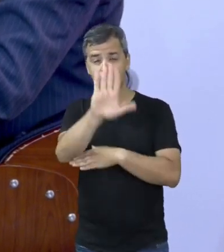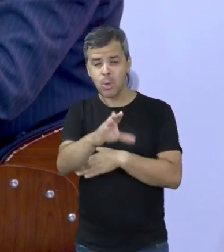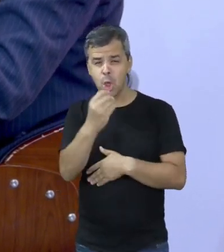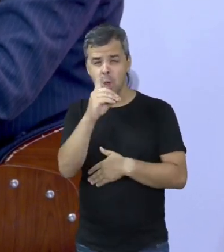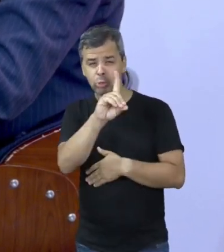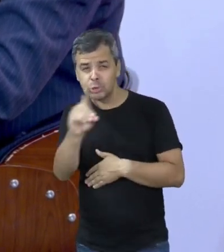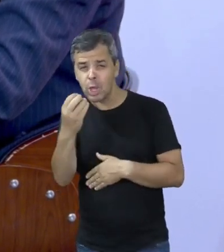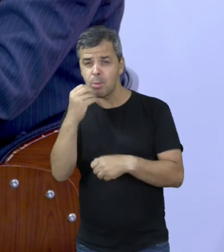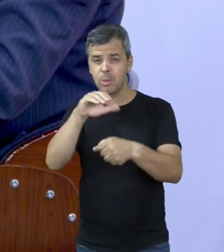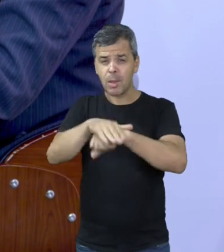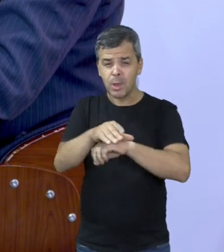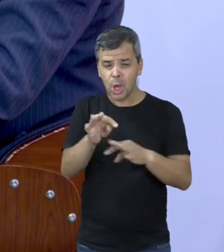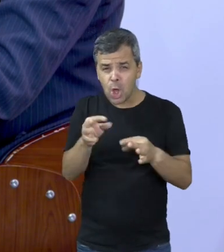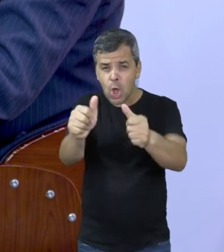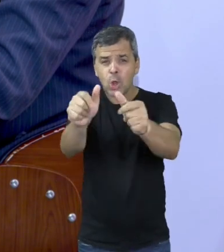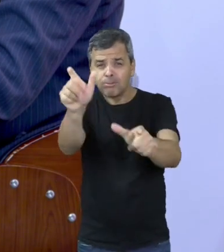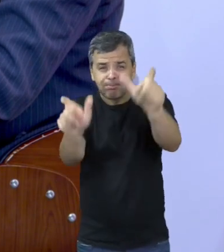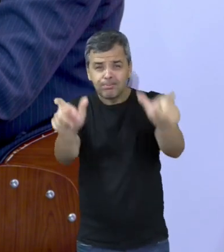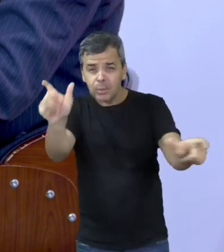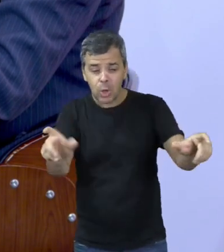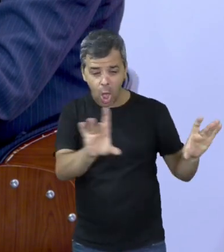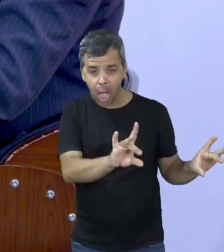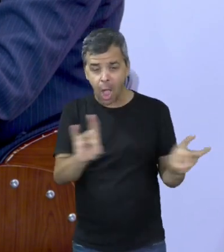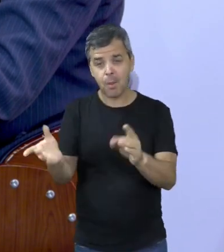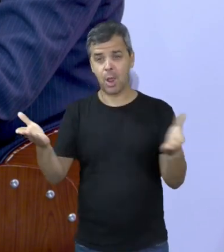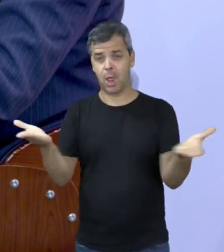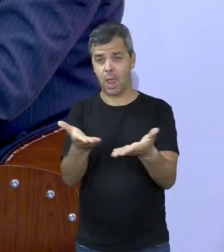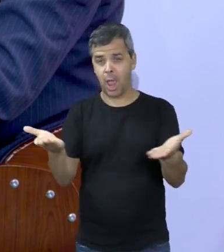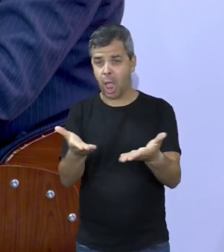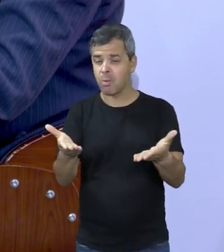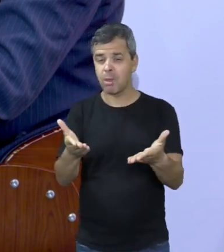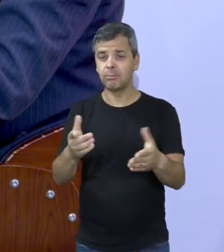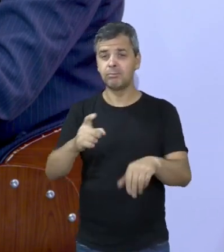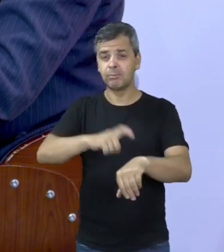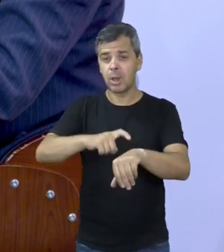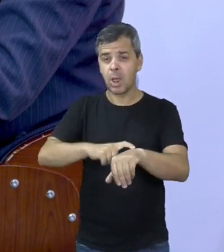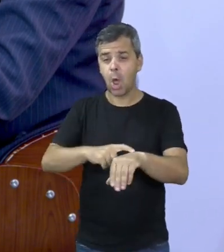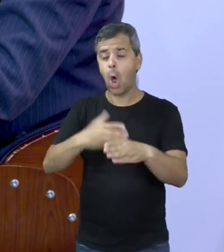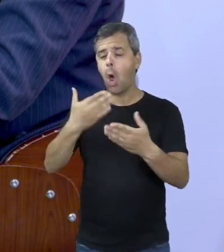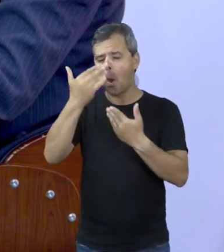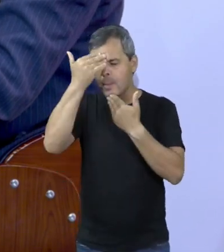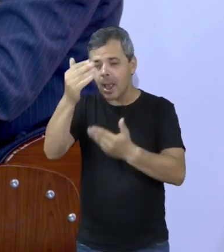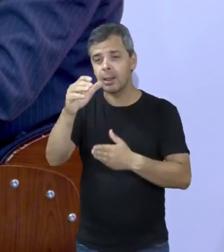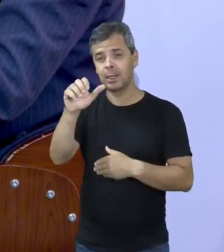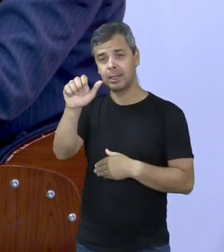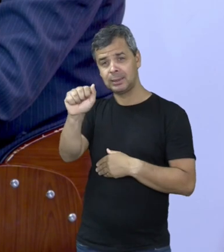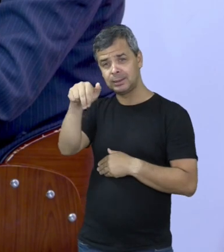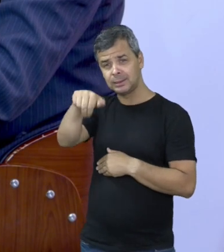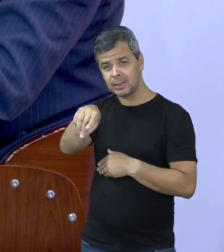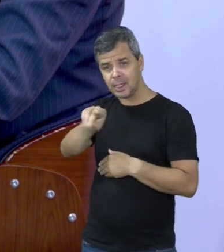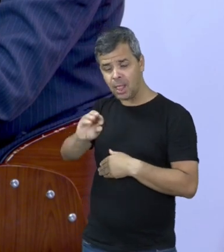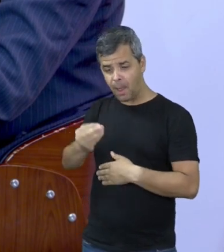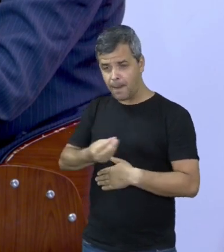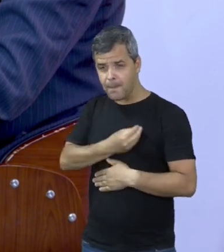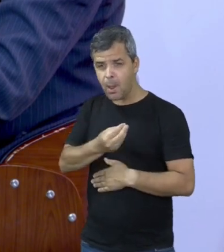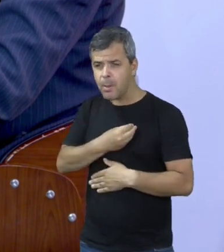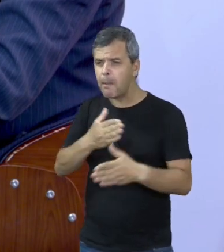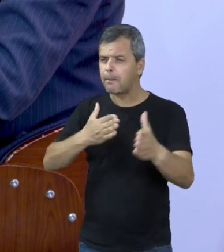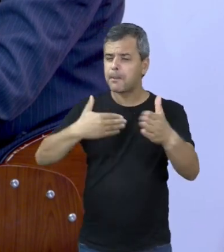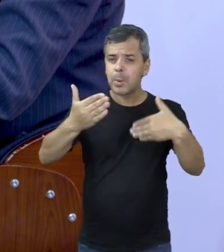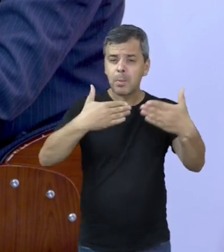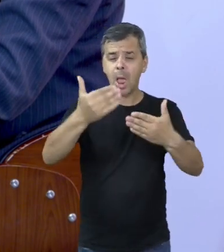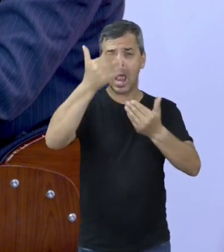dia, boa noite para todas, todos e todos que nos assistem agora ou a qualquer momento. Obrigada, Anderson, por estar aqui nesse papo hoje.